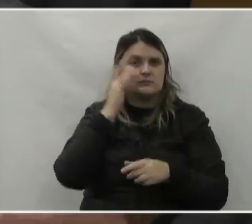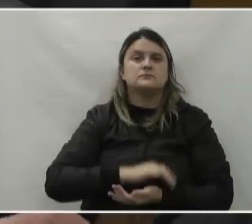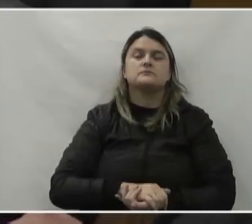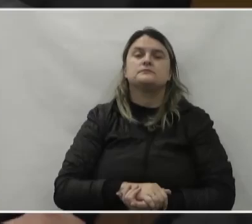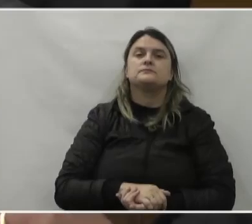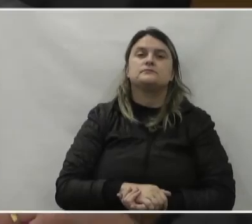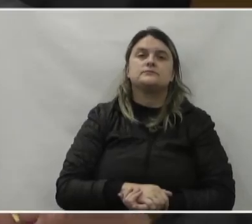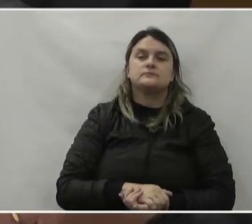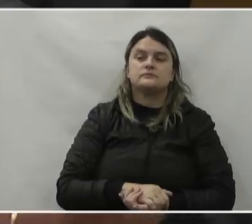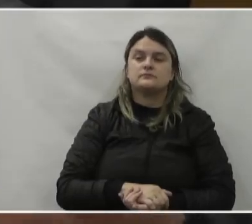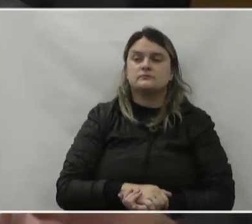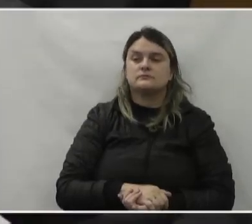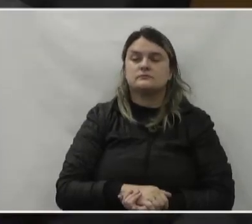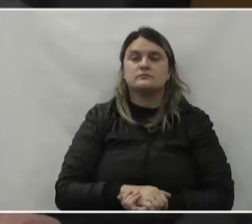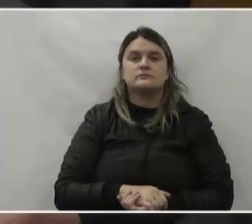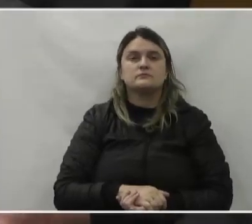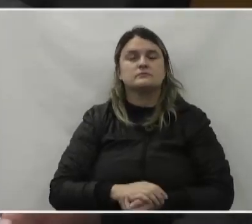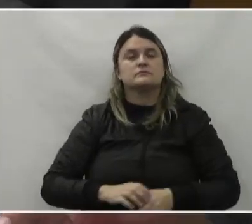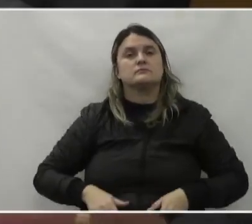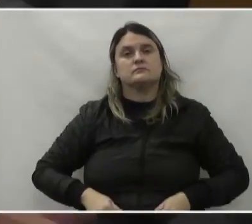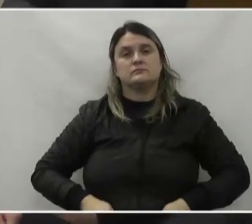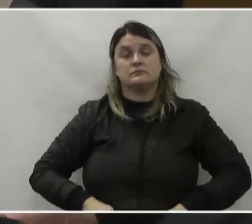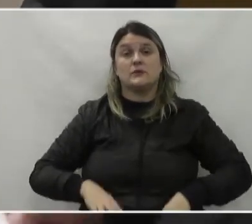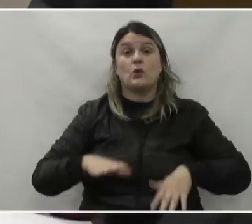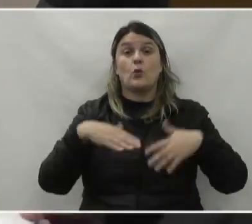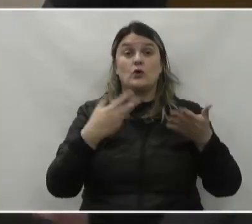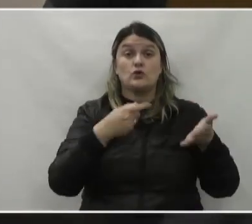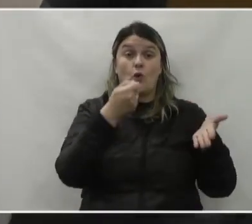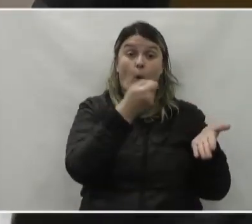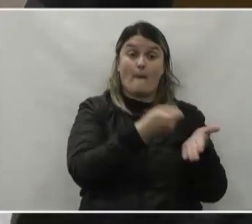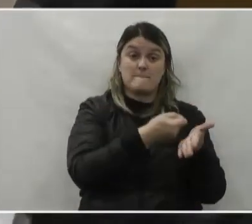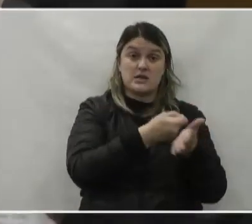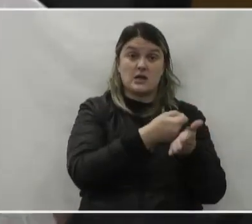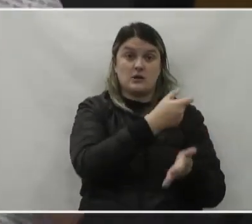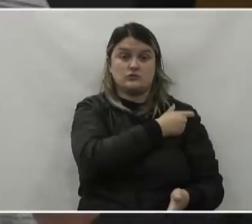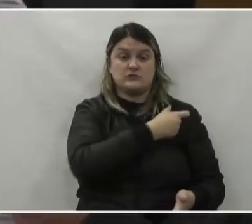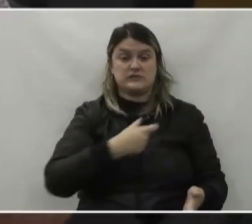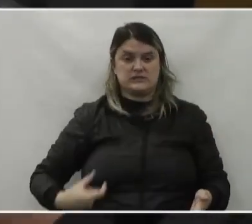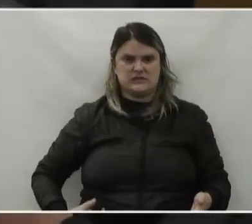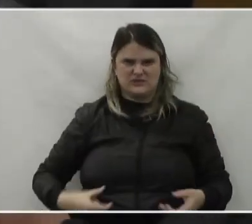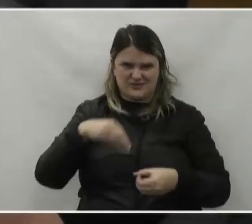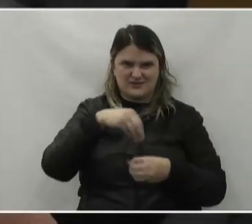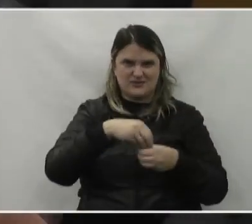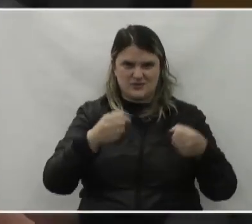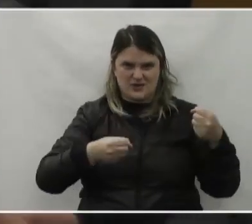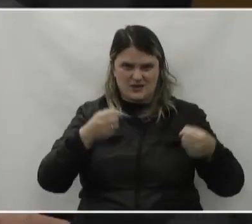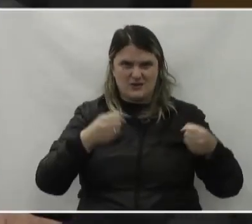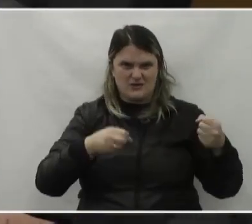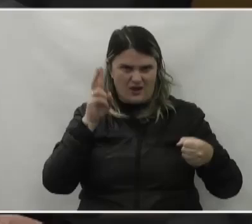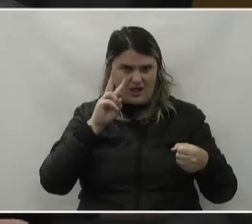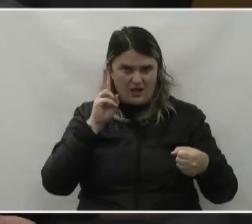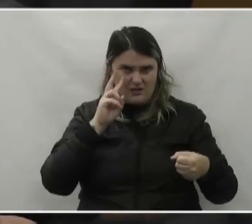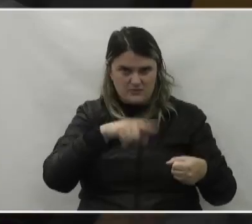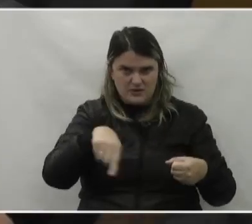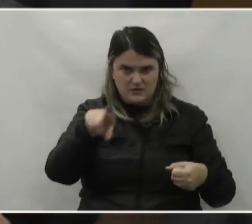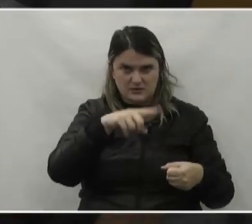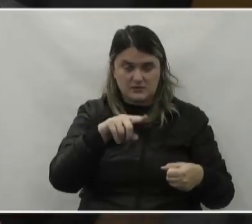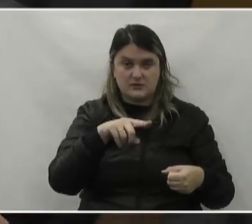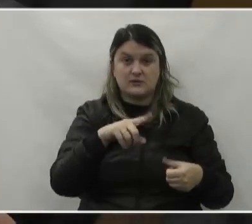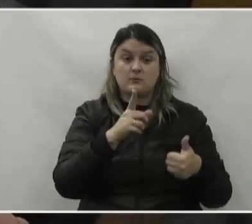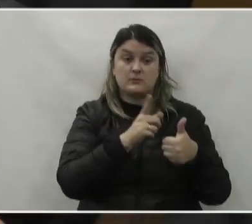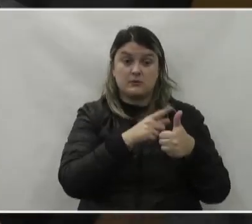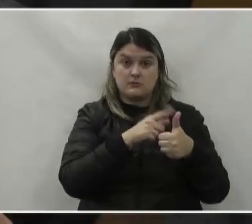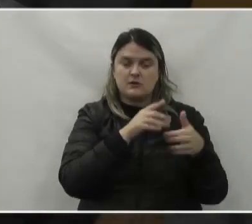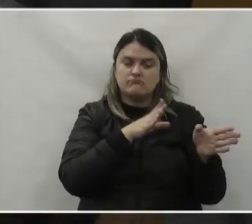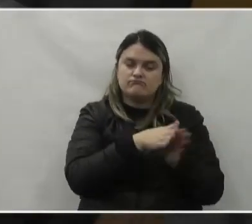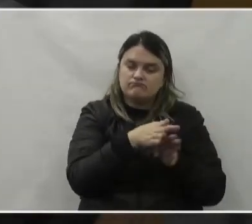animal. Foi assim quando se tornou obrigatório o uso de segurança, né? Foi por meio da educação, por